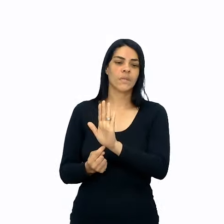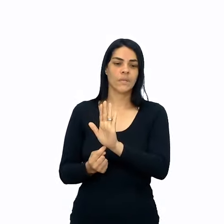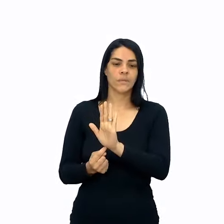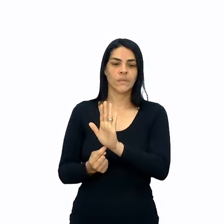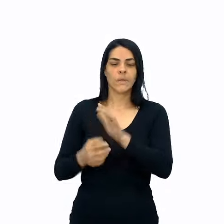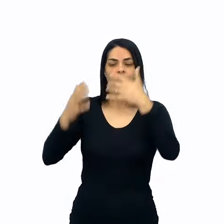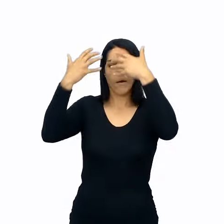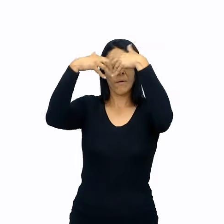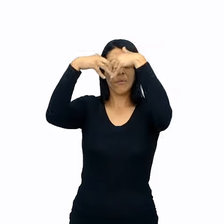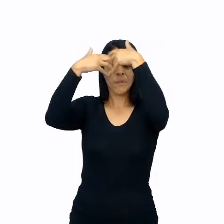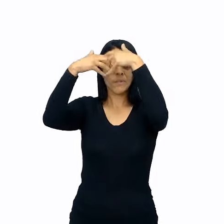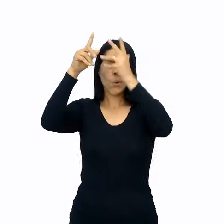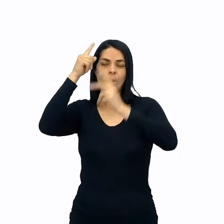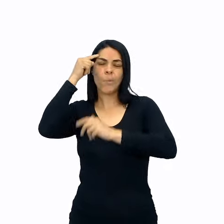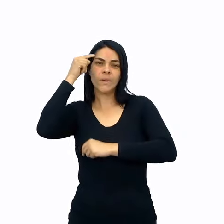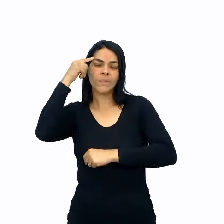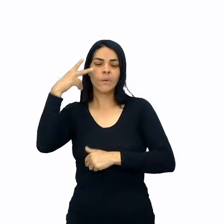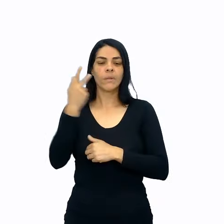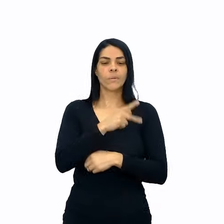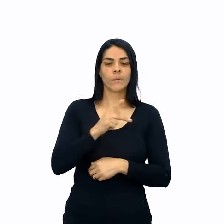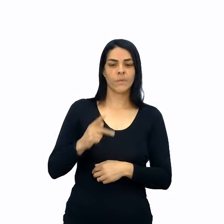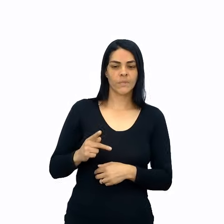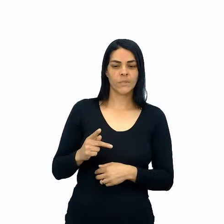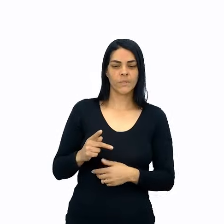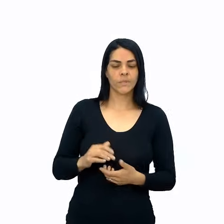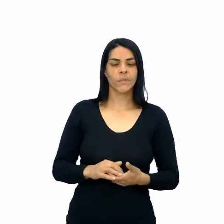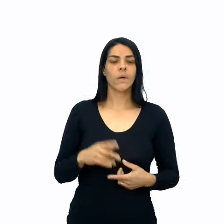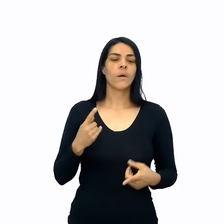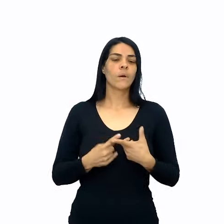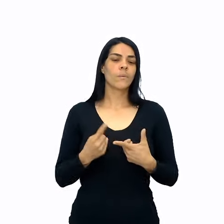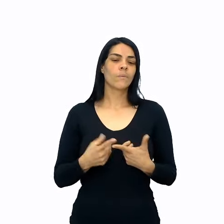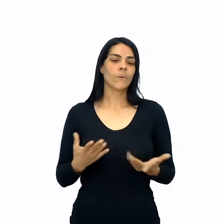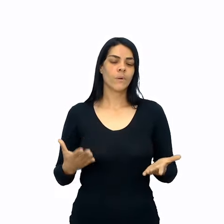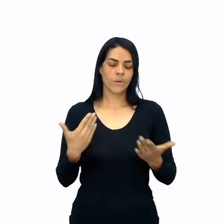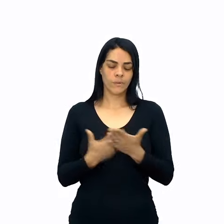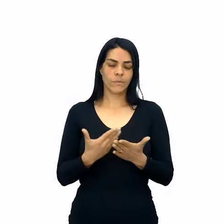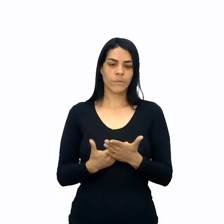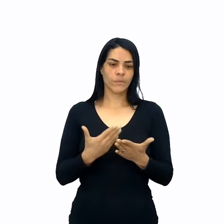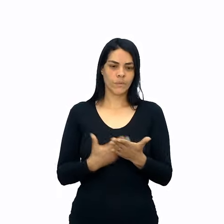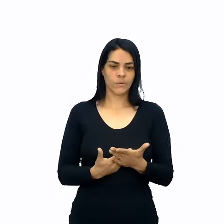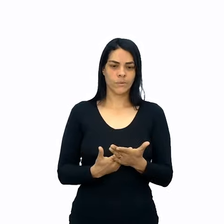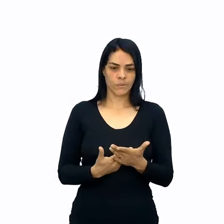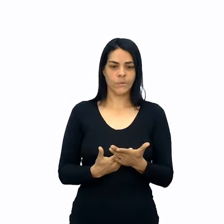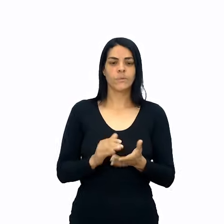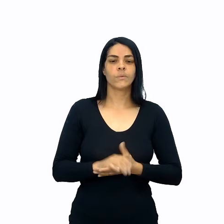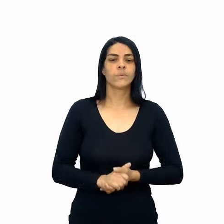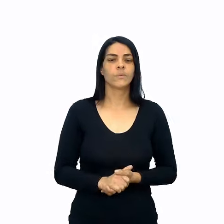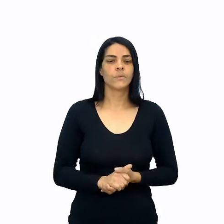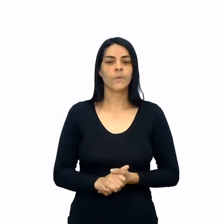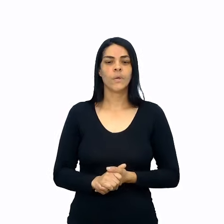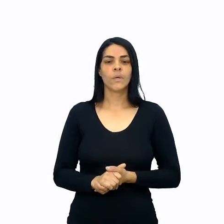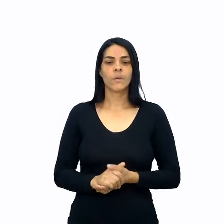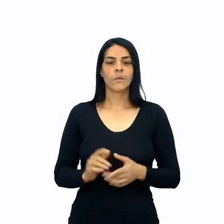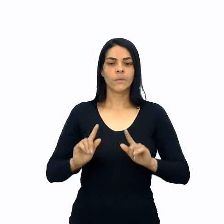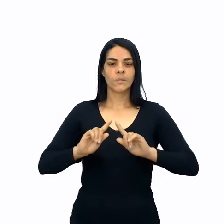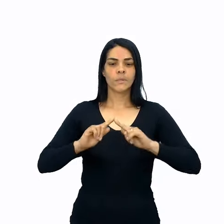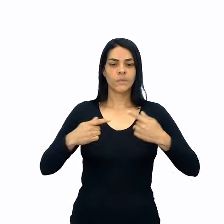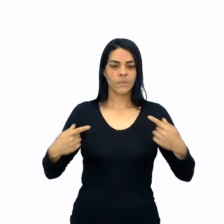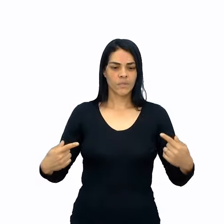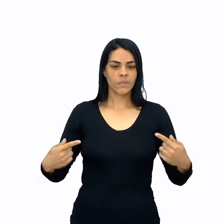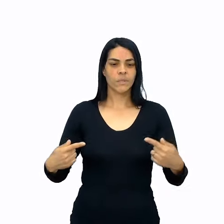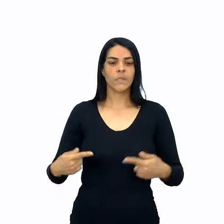reflexões. Então, professores, por que os estudos de gêneros textuais contribuem para a prática de